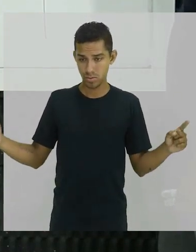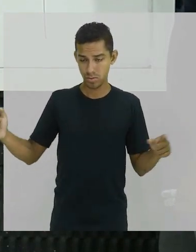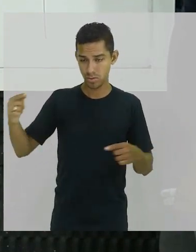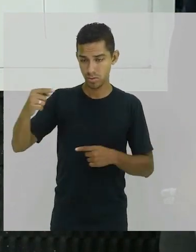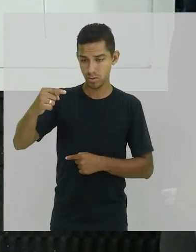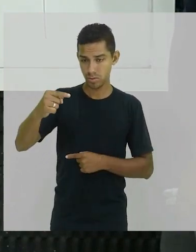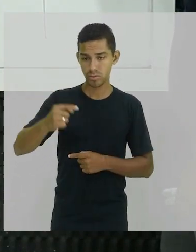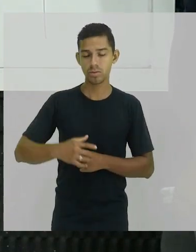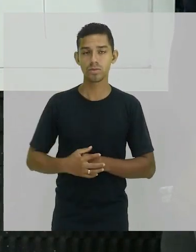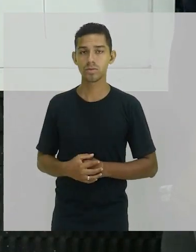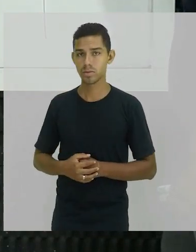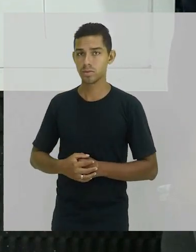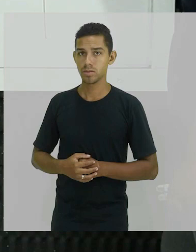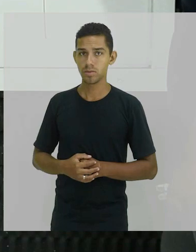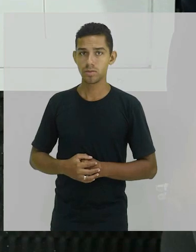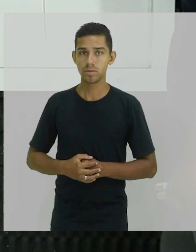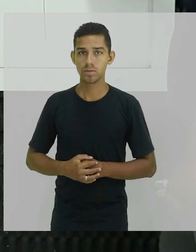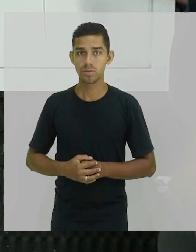é a